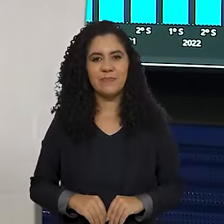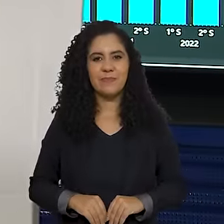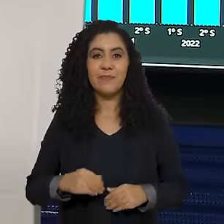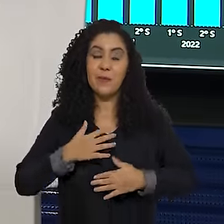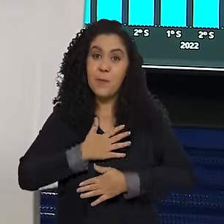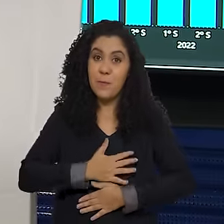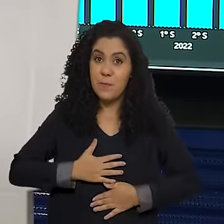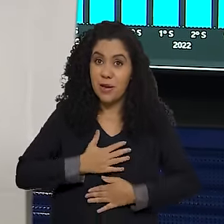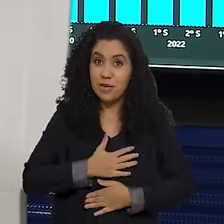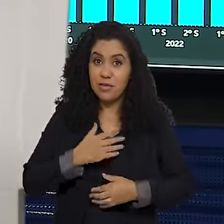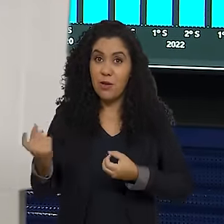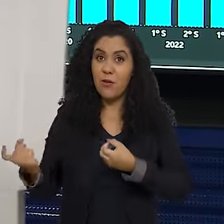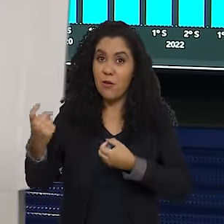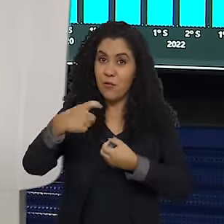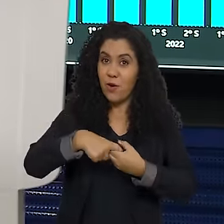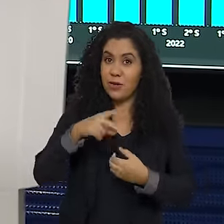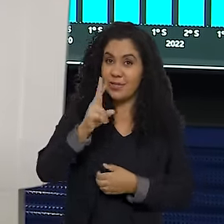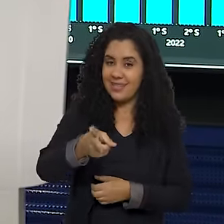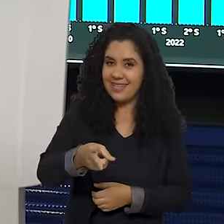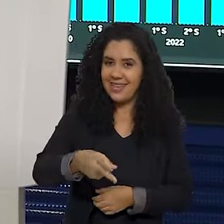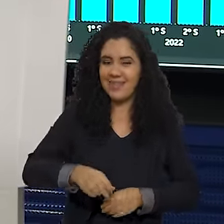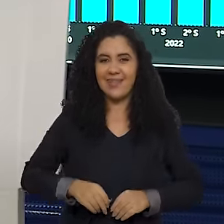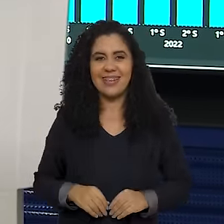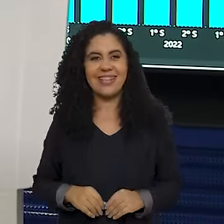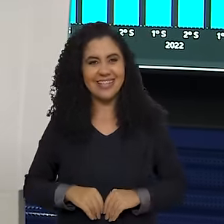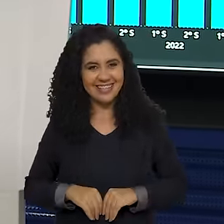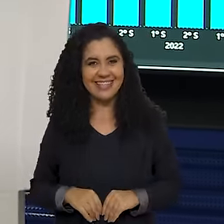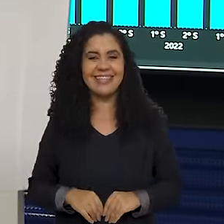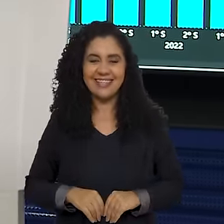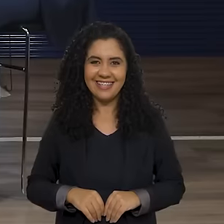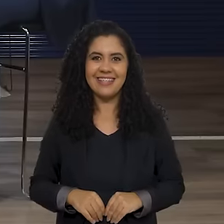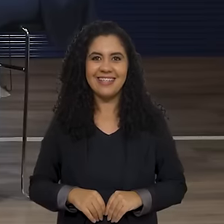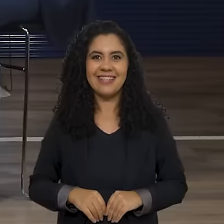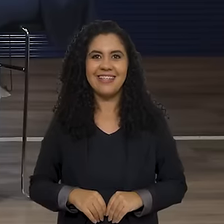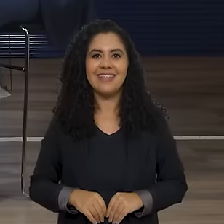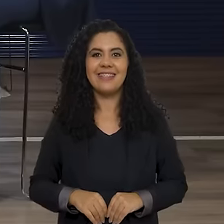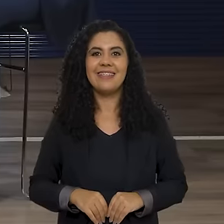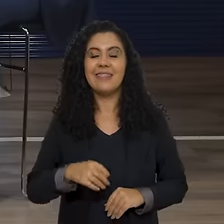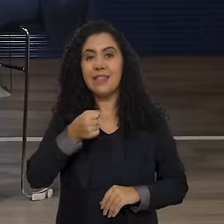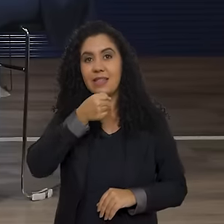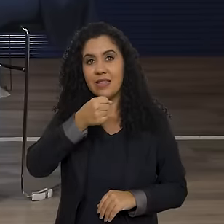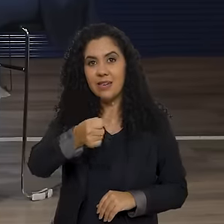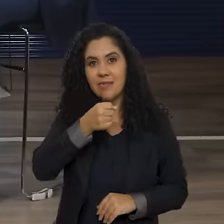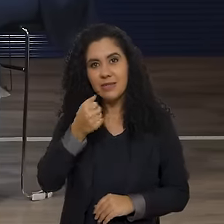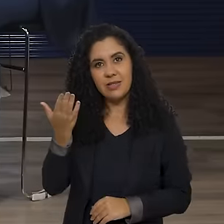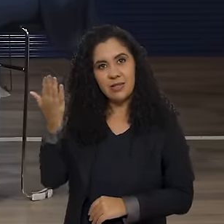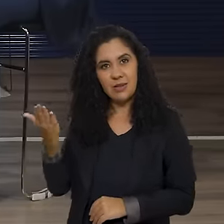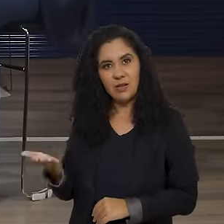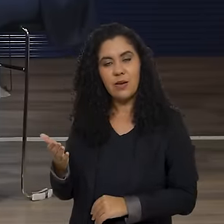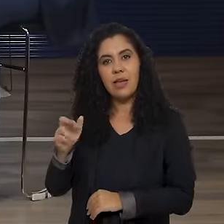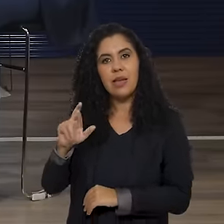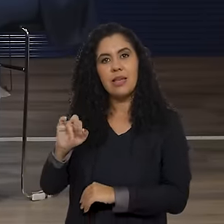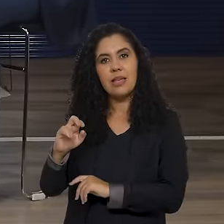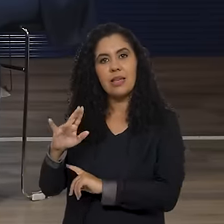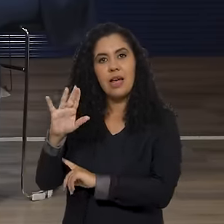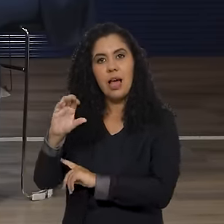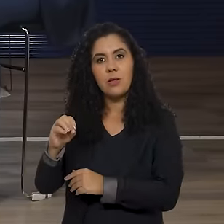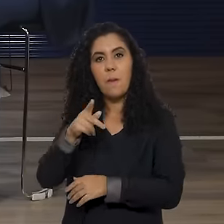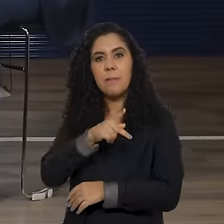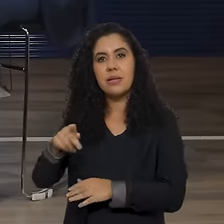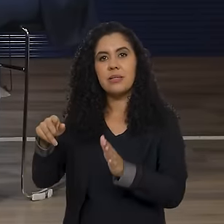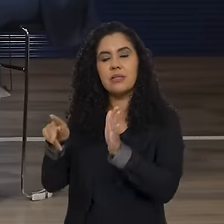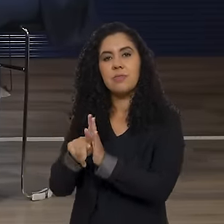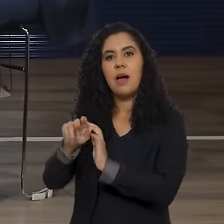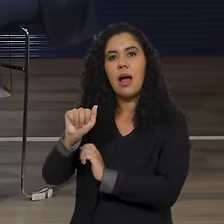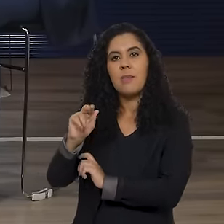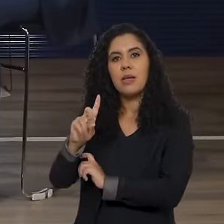Tchauzinho. Foi um prazer. Voltem sempre. Aí. Agora sim. Entrevista com Ricardo Capelli, presidente